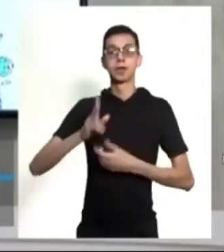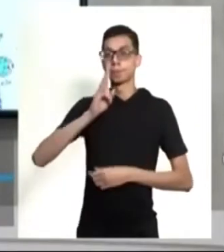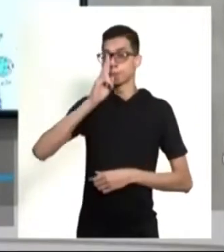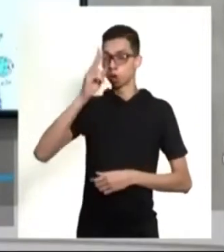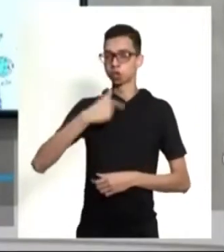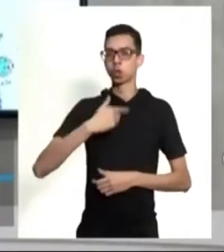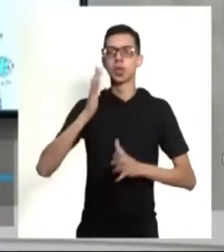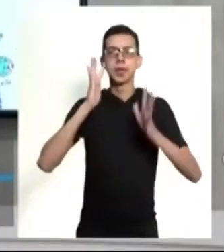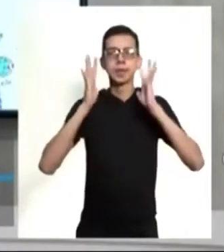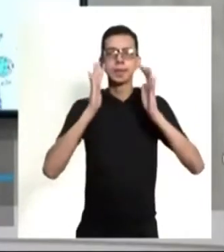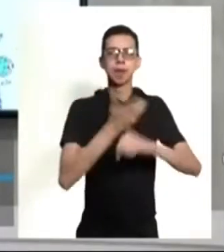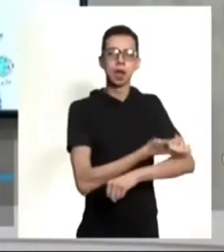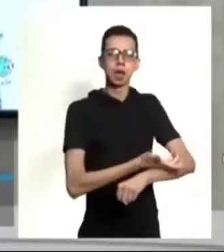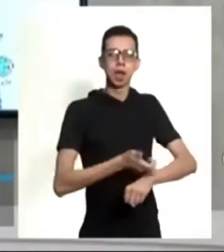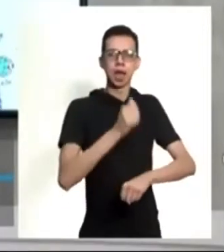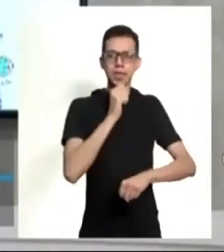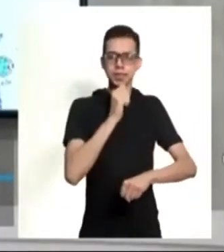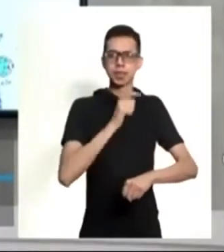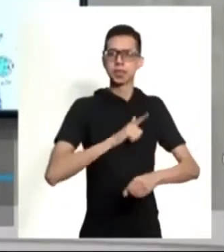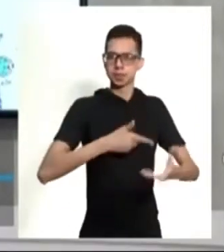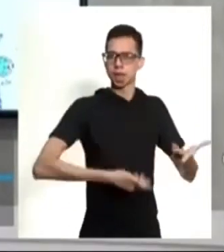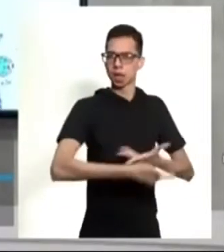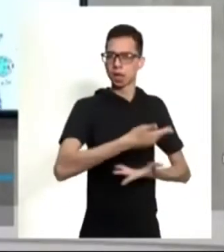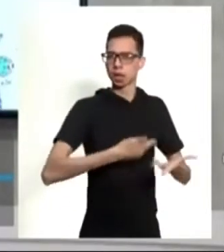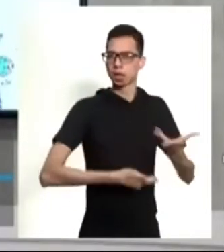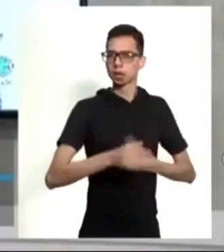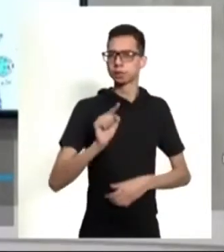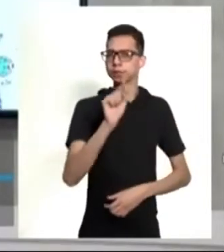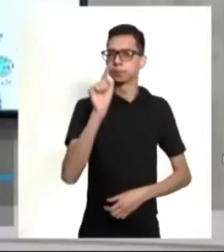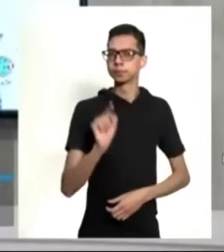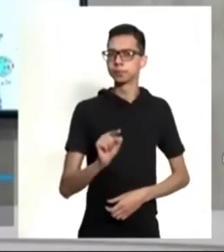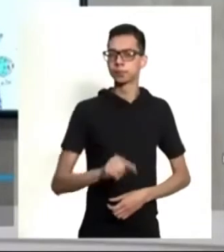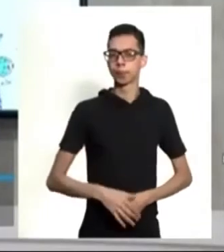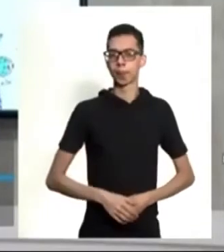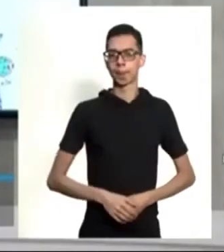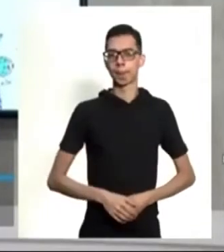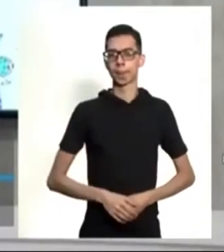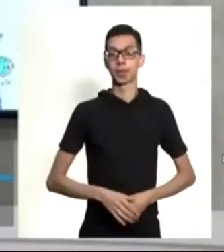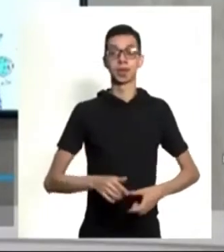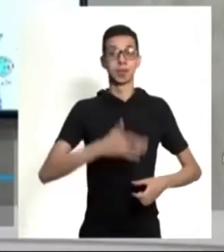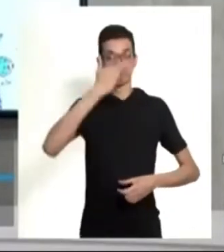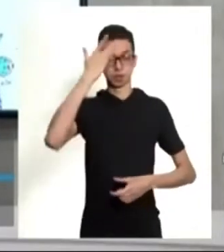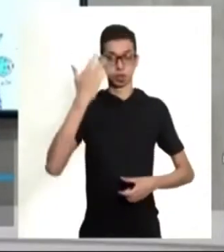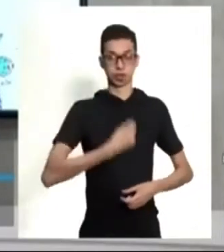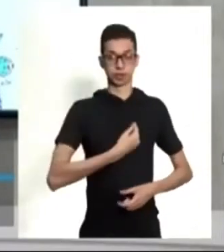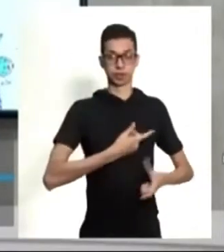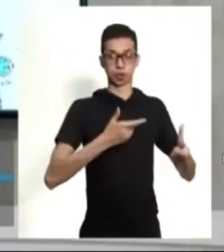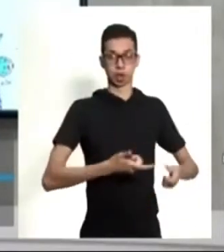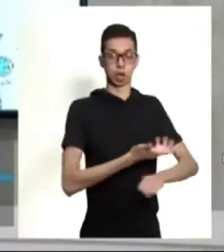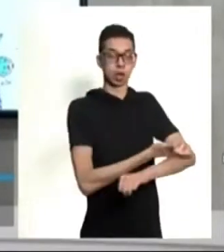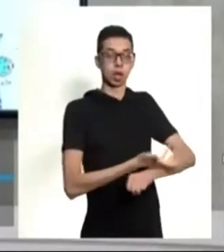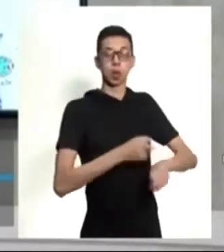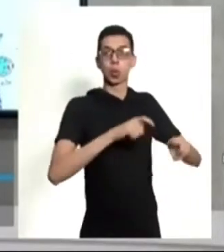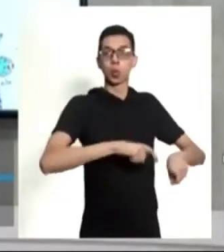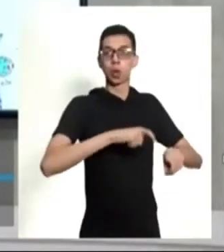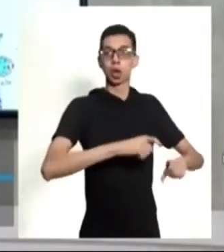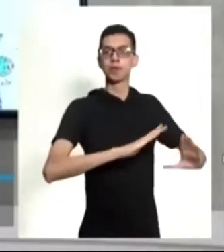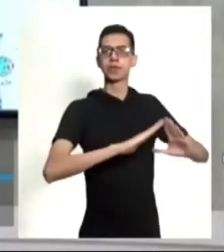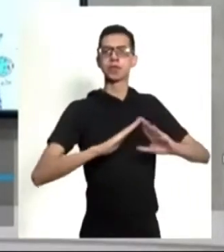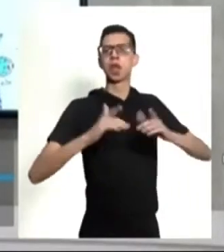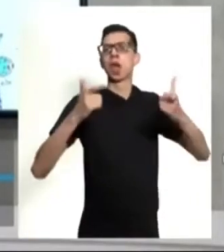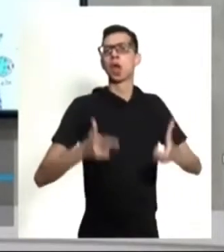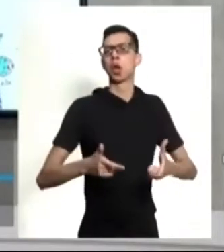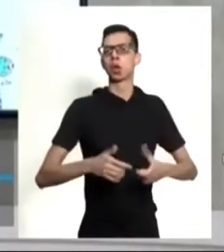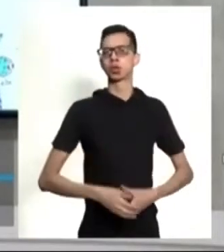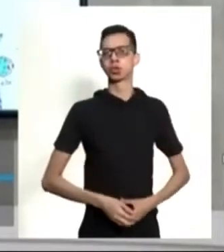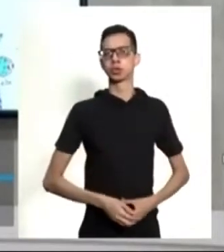ainda existe muita troca. Onde é que está o vizinho de quem vive numa propriedade rural? O